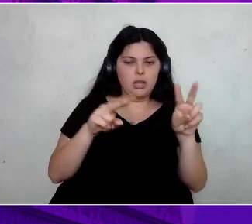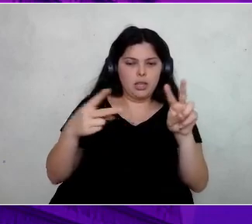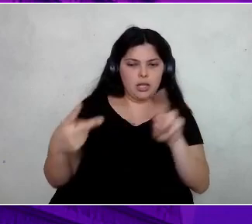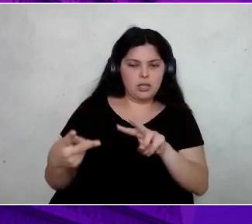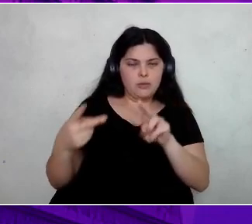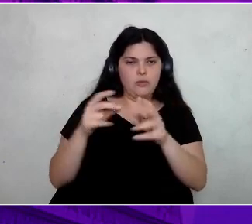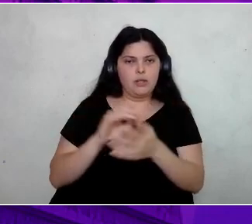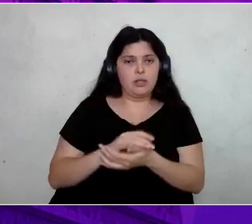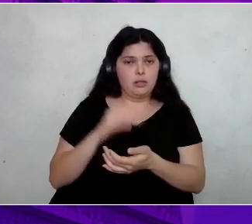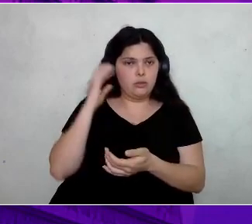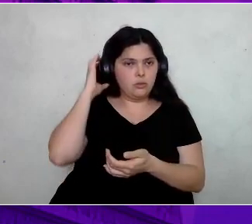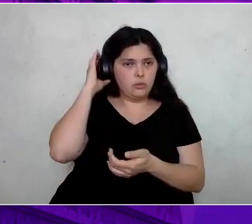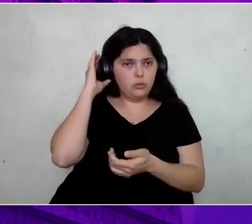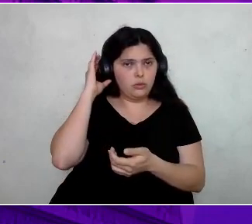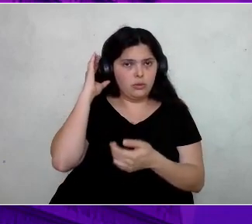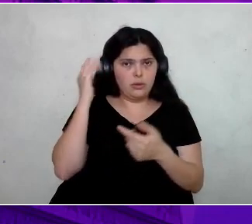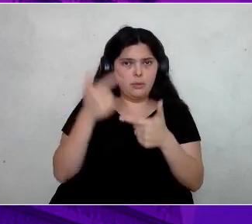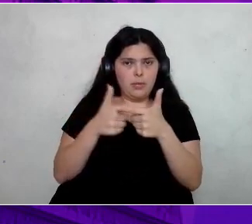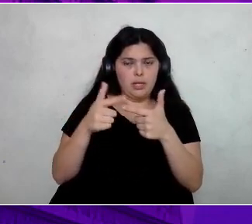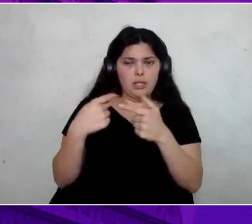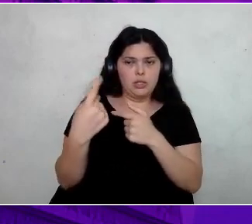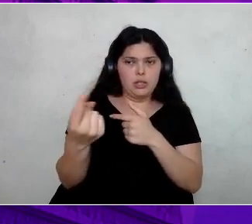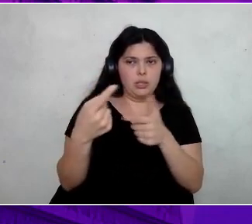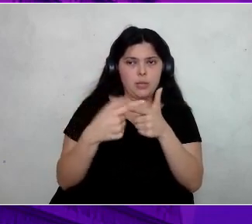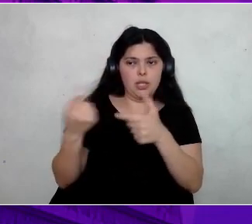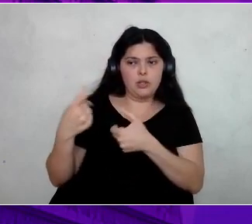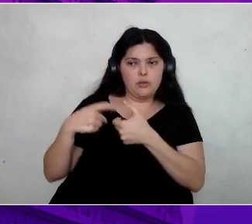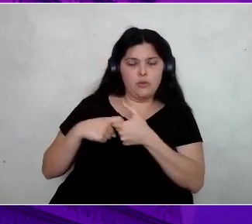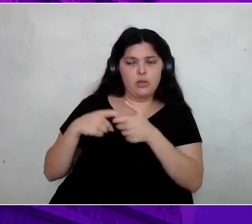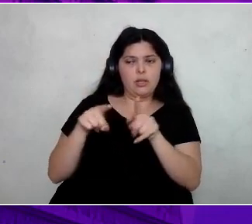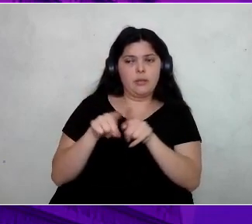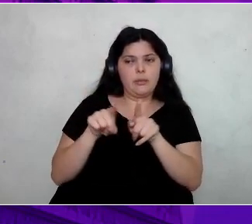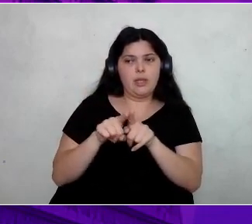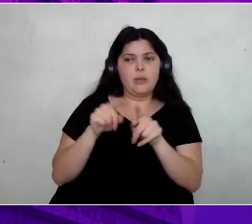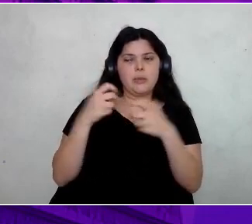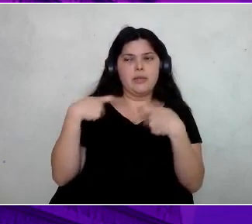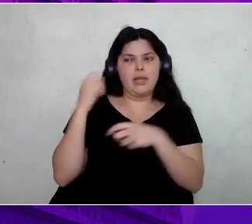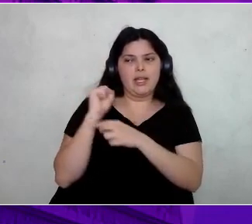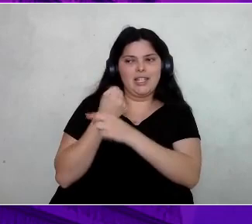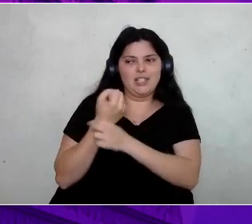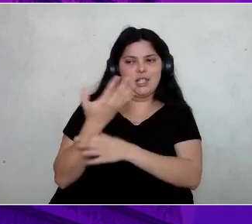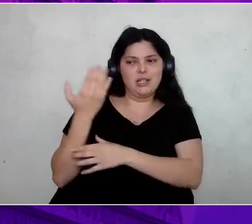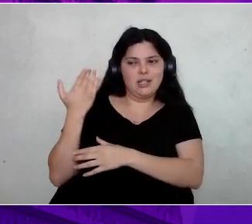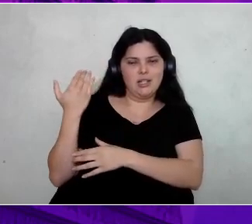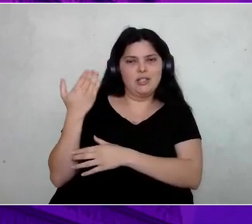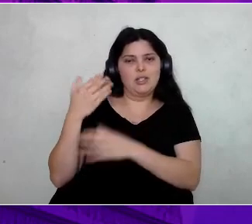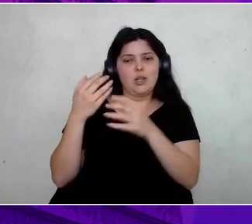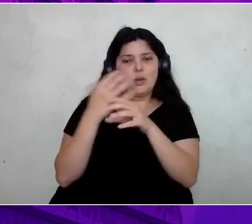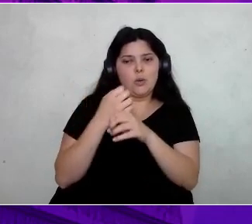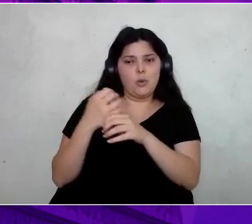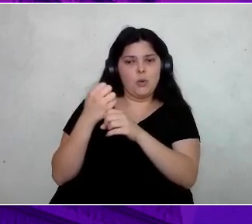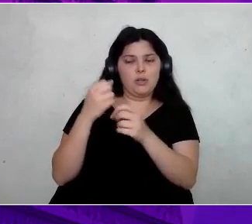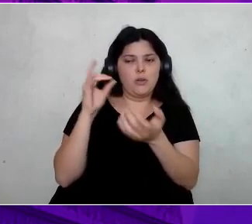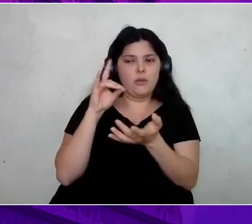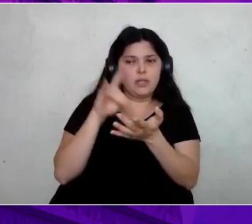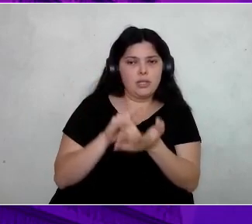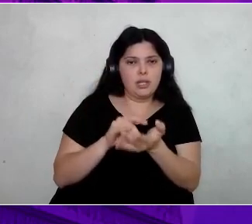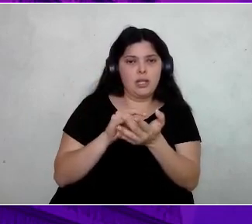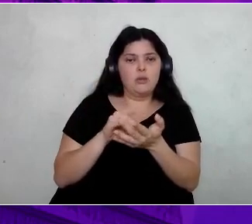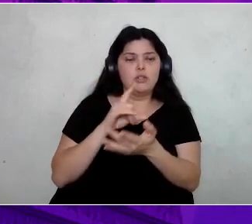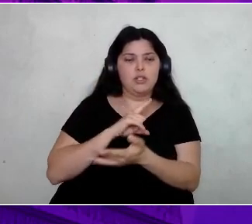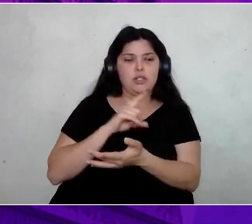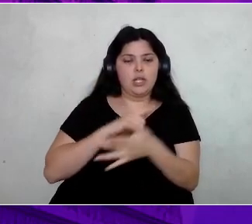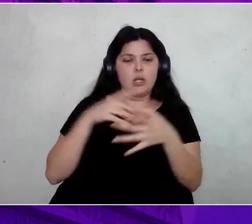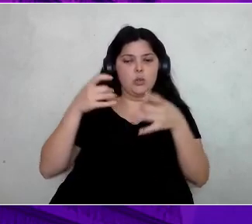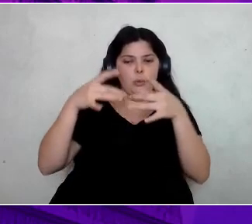de ida, metade de volta. Antes eu tinha que ter garantido que as contas de origem tivessem saldo, né? Mas